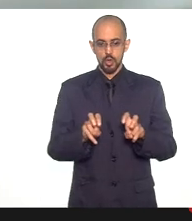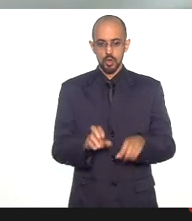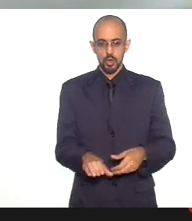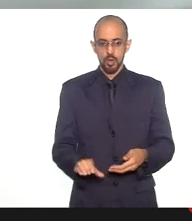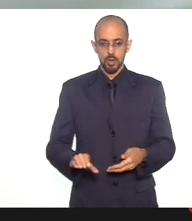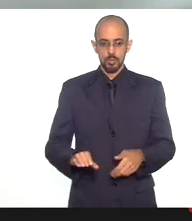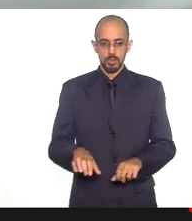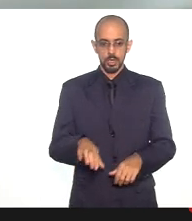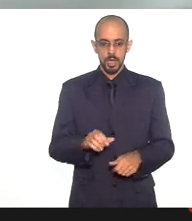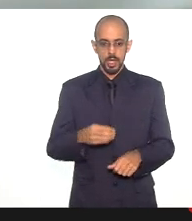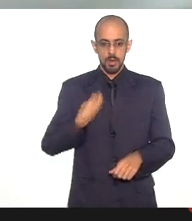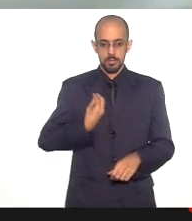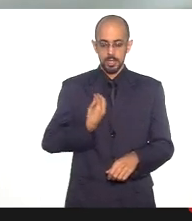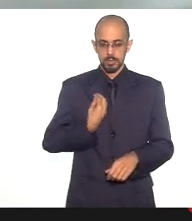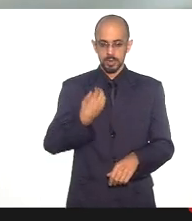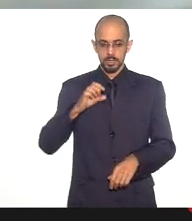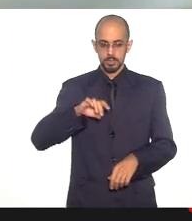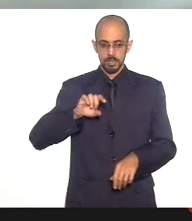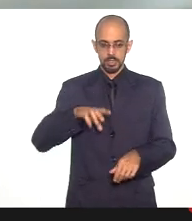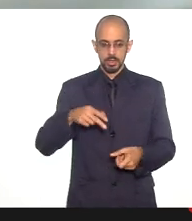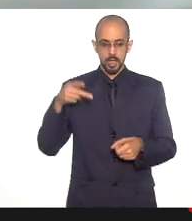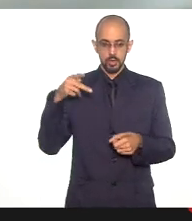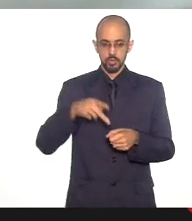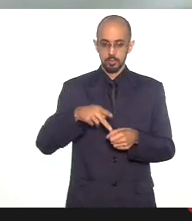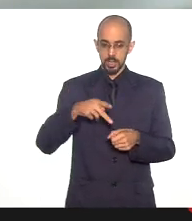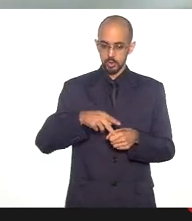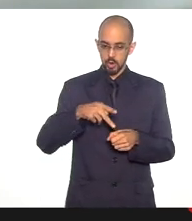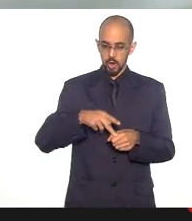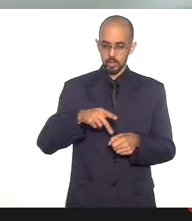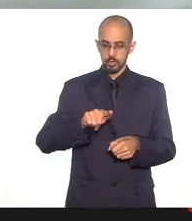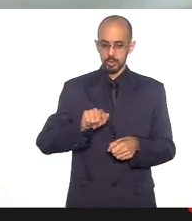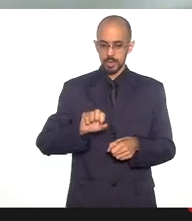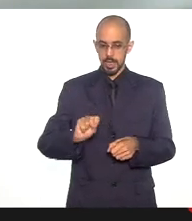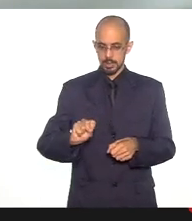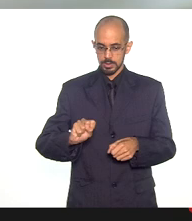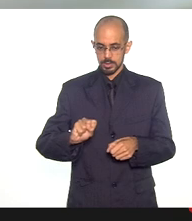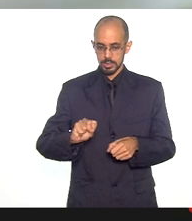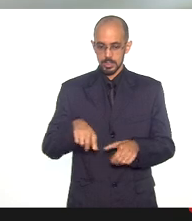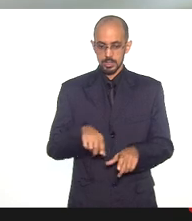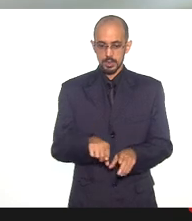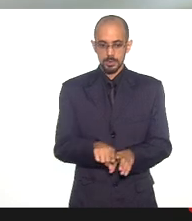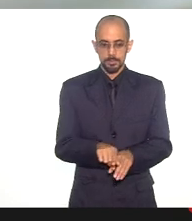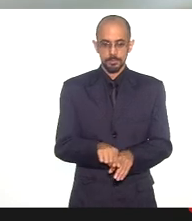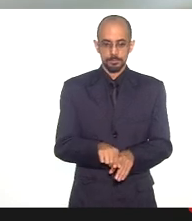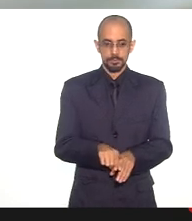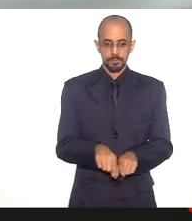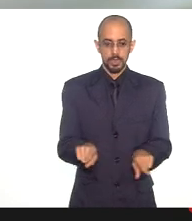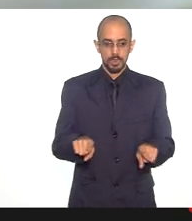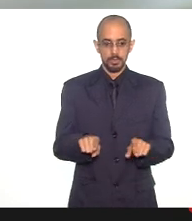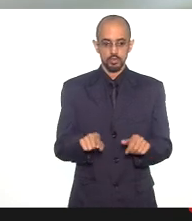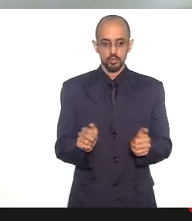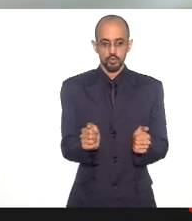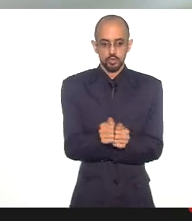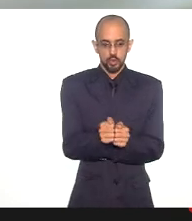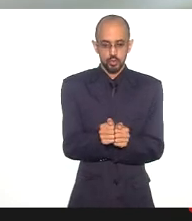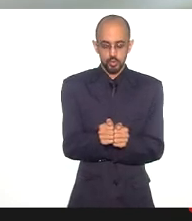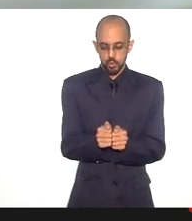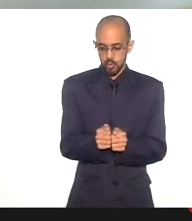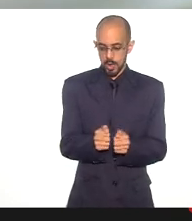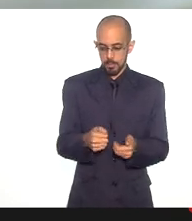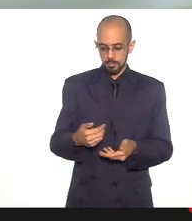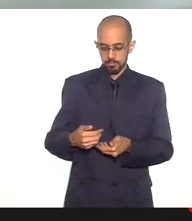da exploração de petróleo e gás. Já contando com a presença